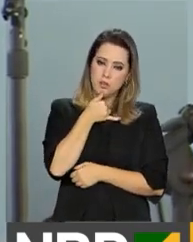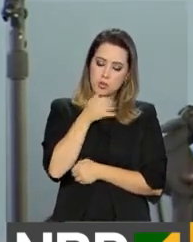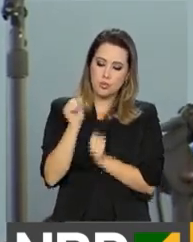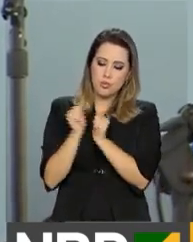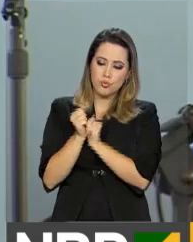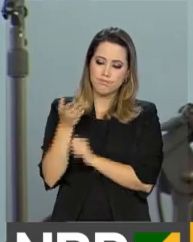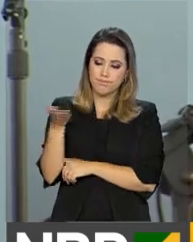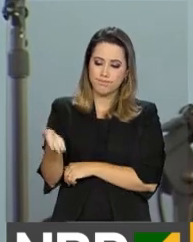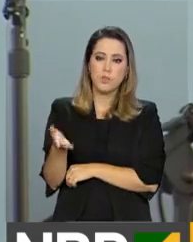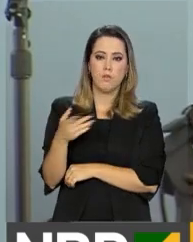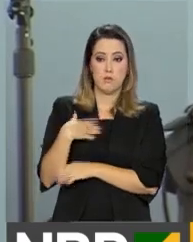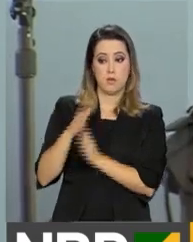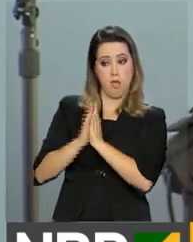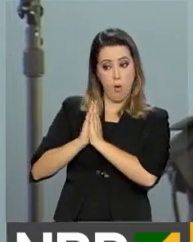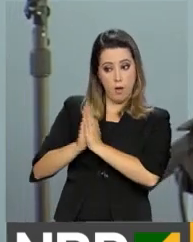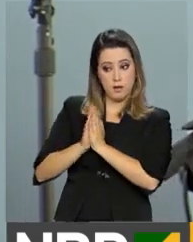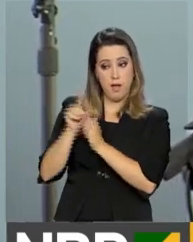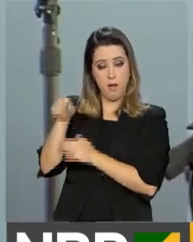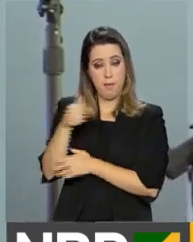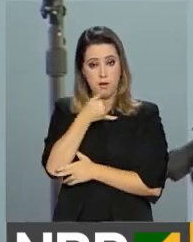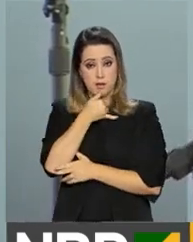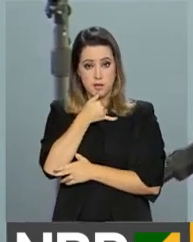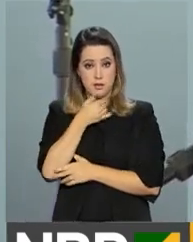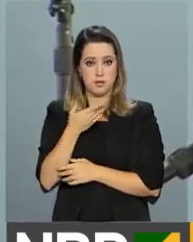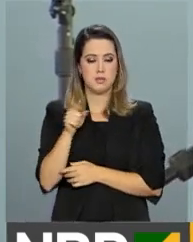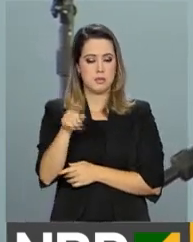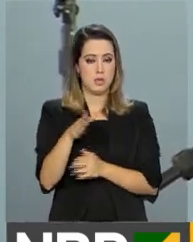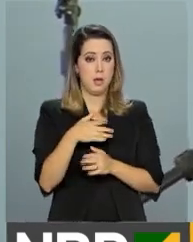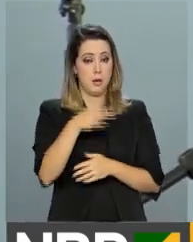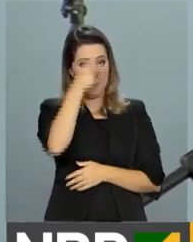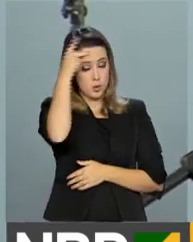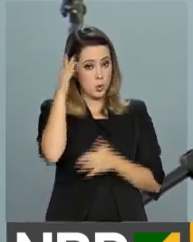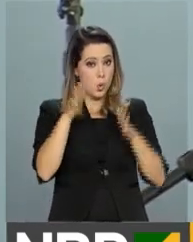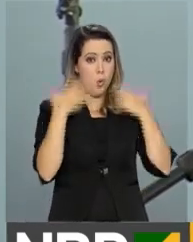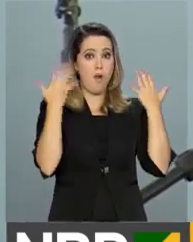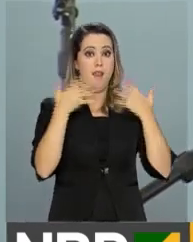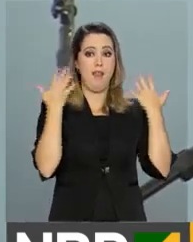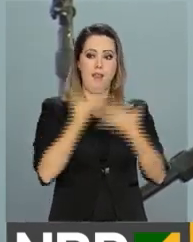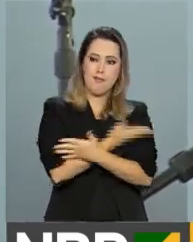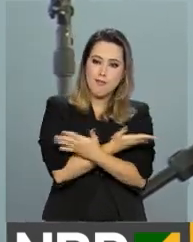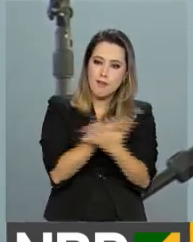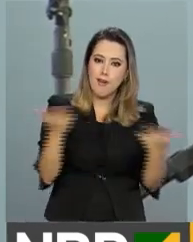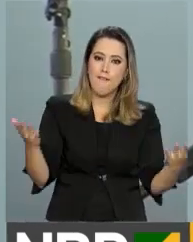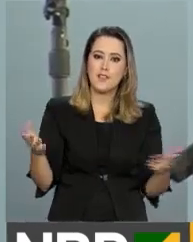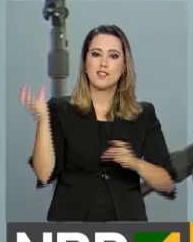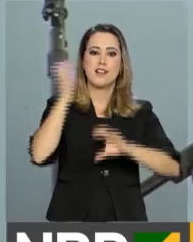Orai, está alguém entre vós alegre, como estão todos,